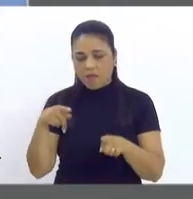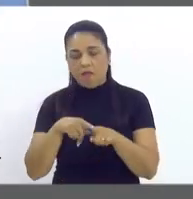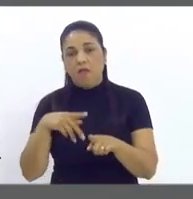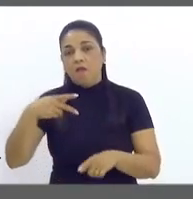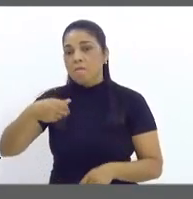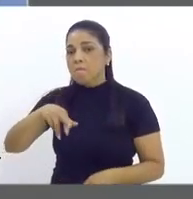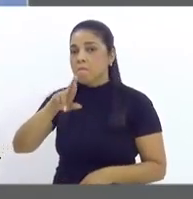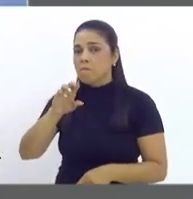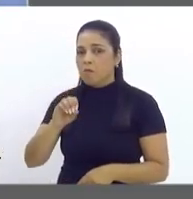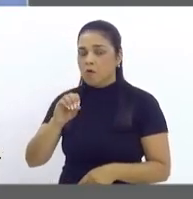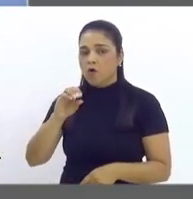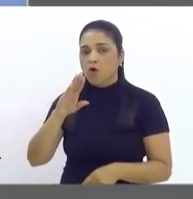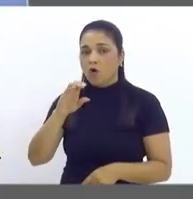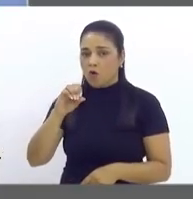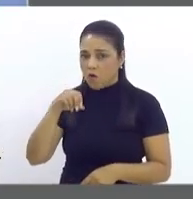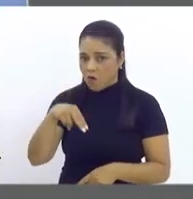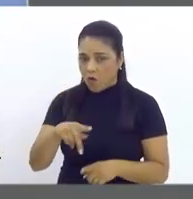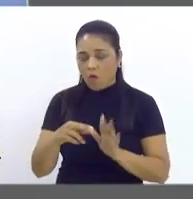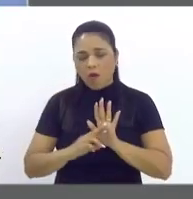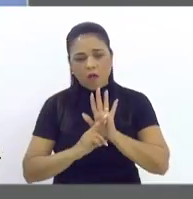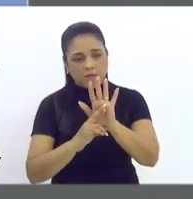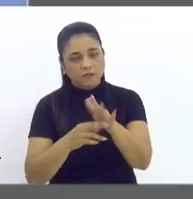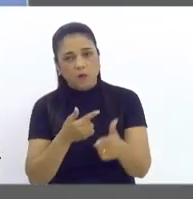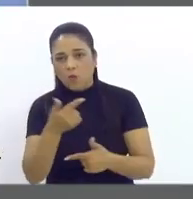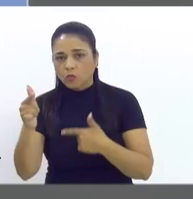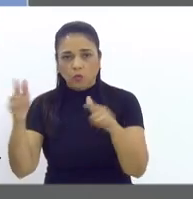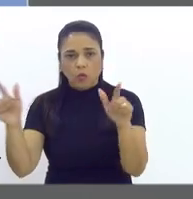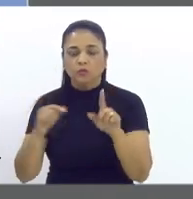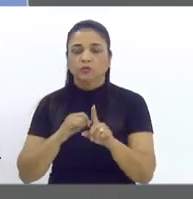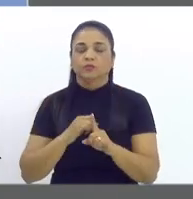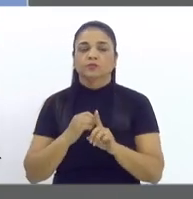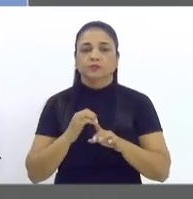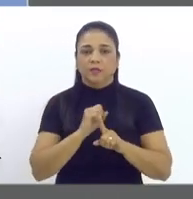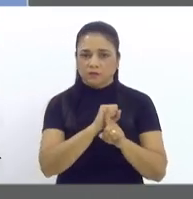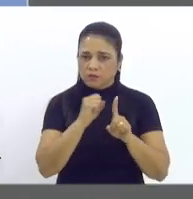e outros representantes da sociedade.